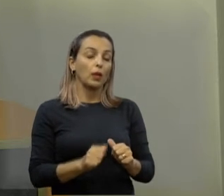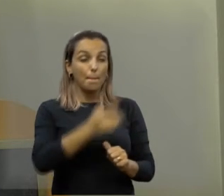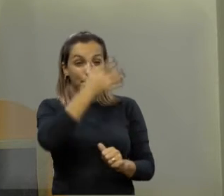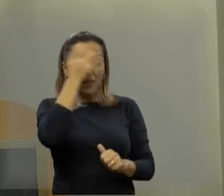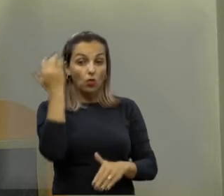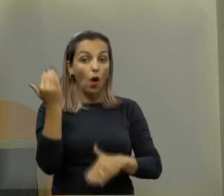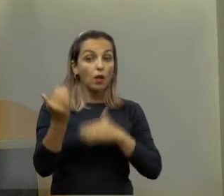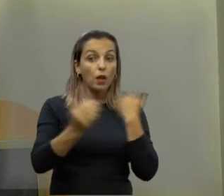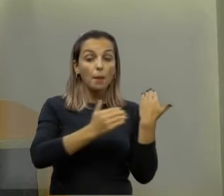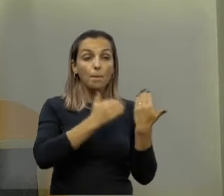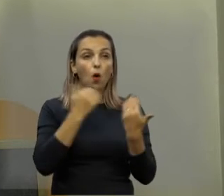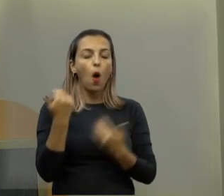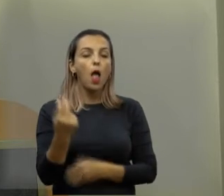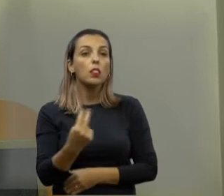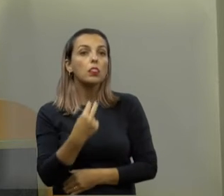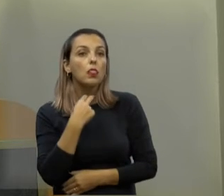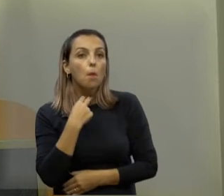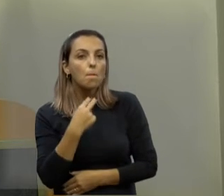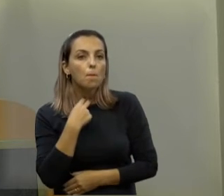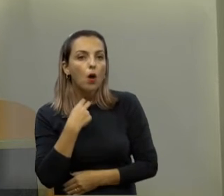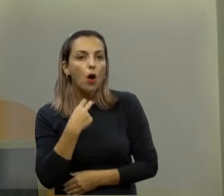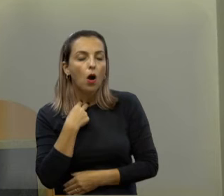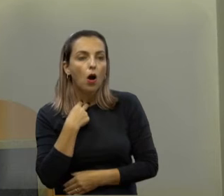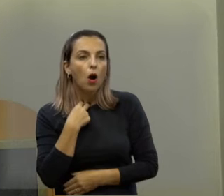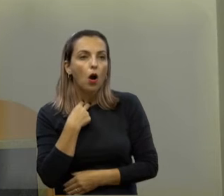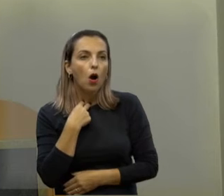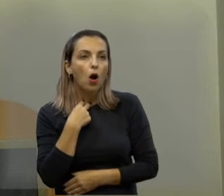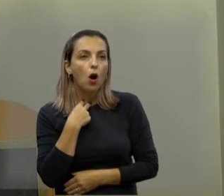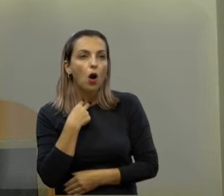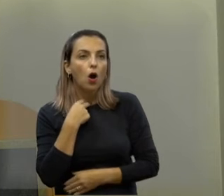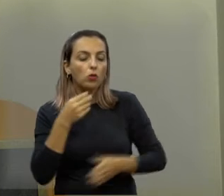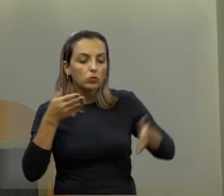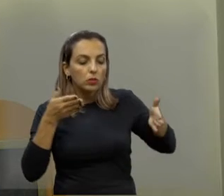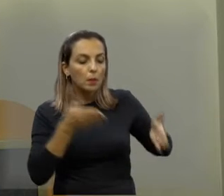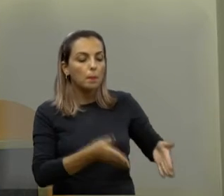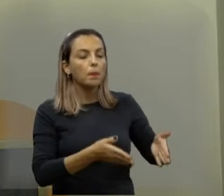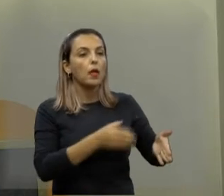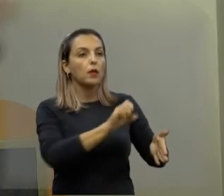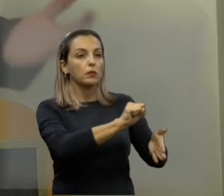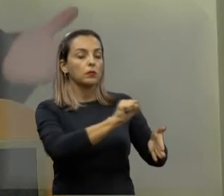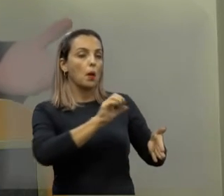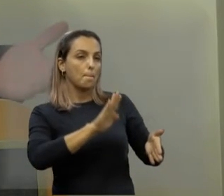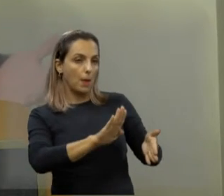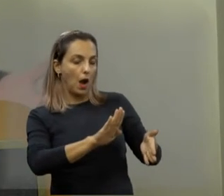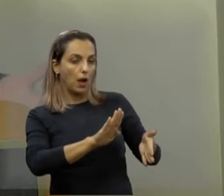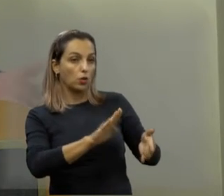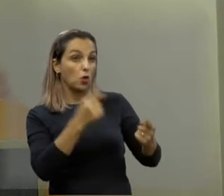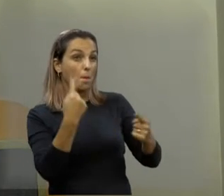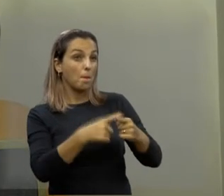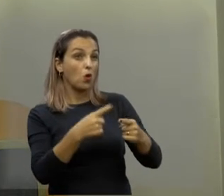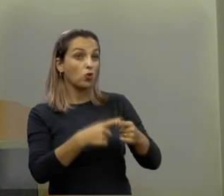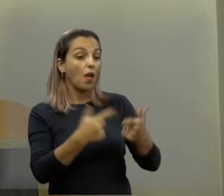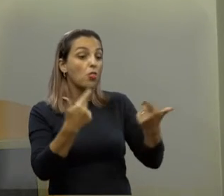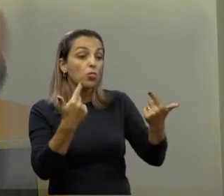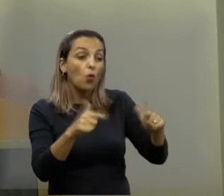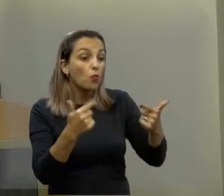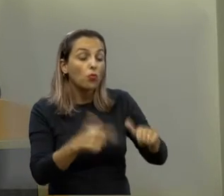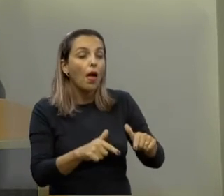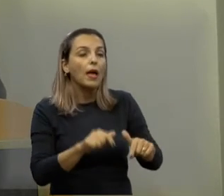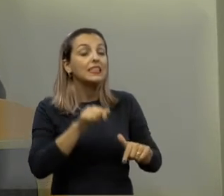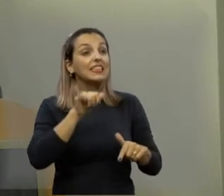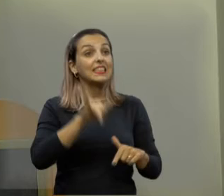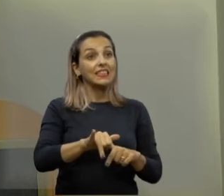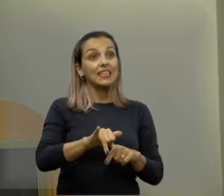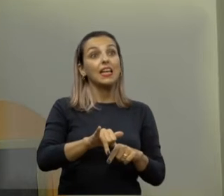vir a óbito não pode ser sepultada do São Bento porque não tem mais quem não tem lá